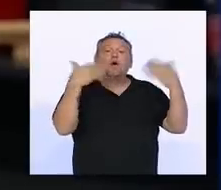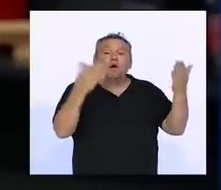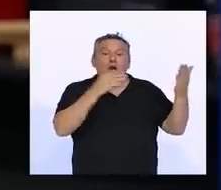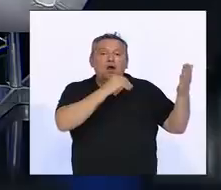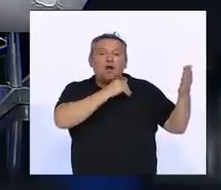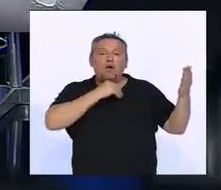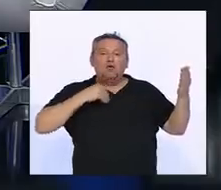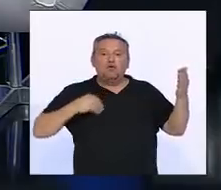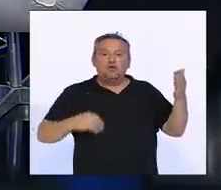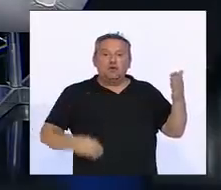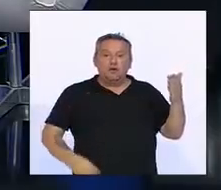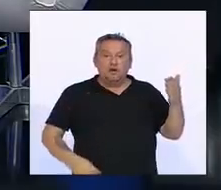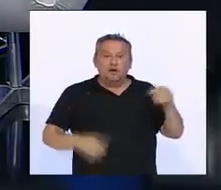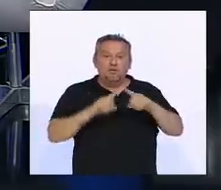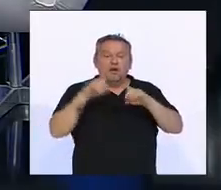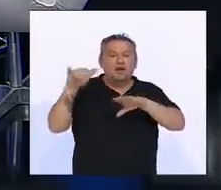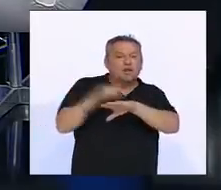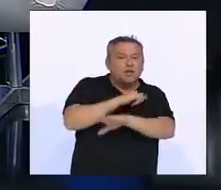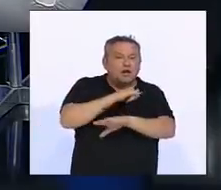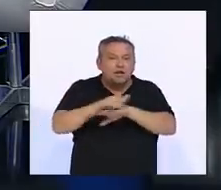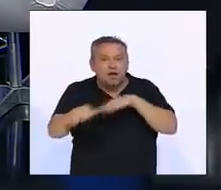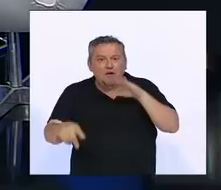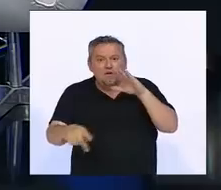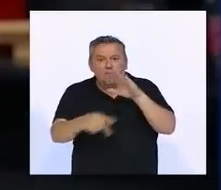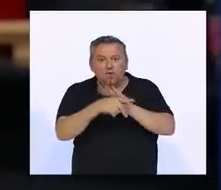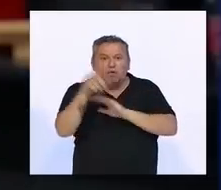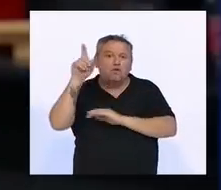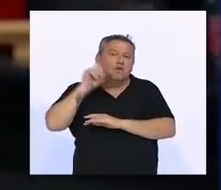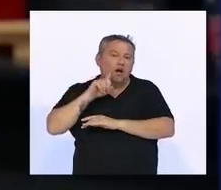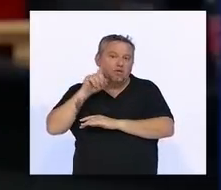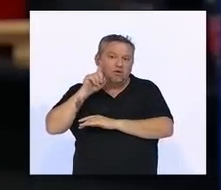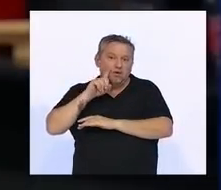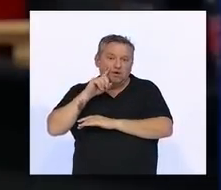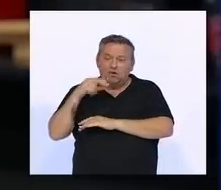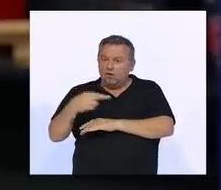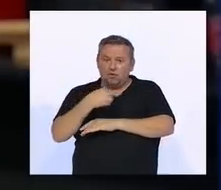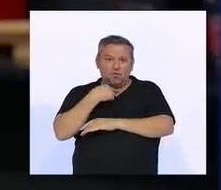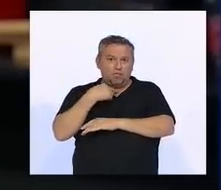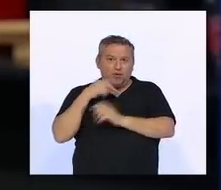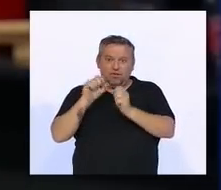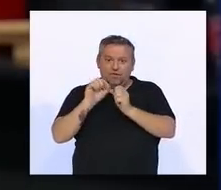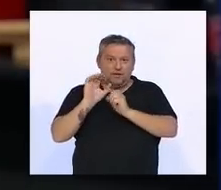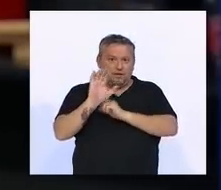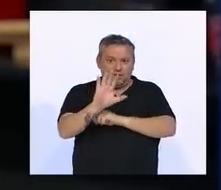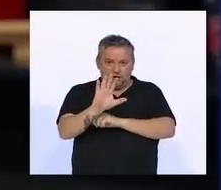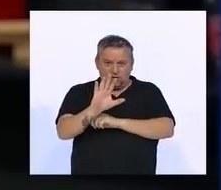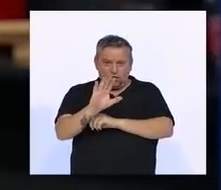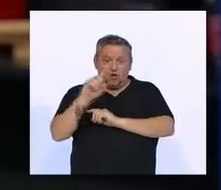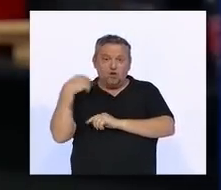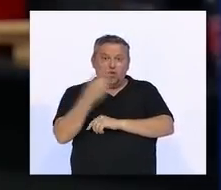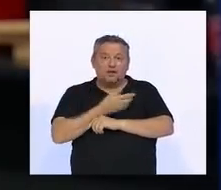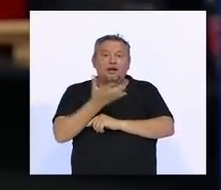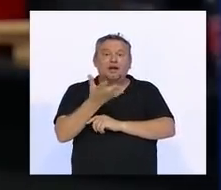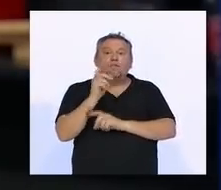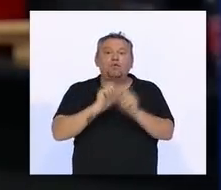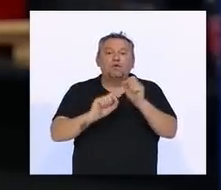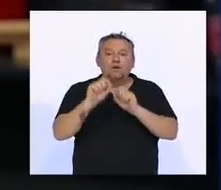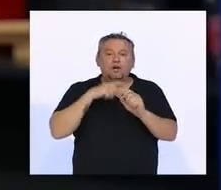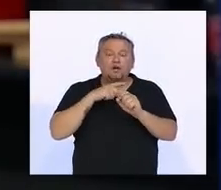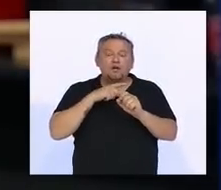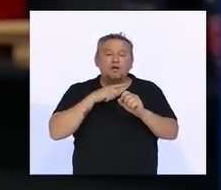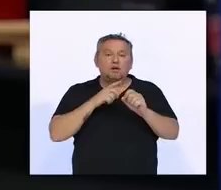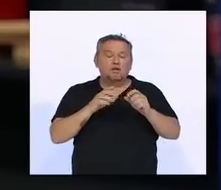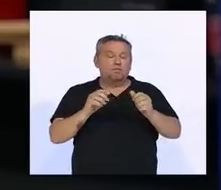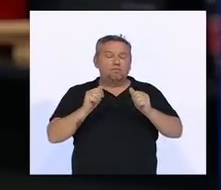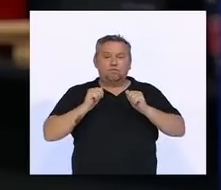Por quê? Por uma questão estratégica do país. Então, nós não queremos estatizar essas questões. Nós queremos apenas ter a reserva